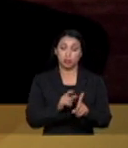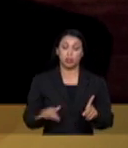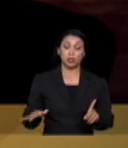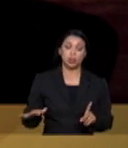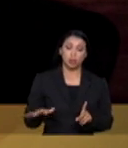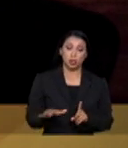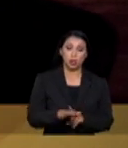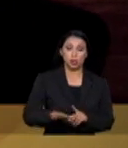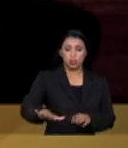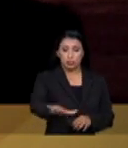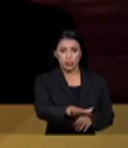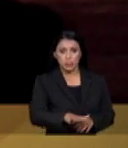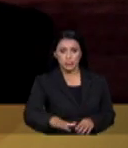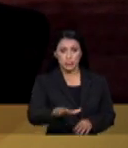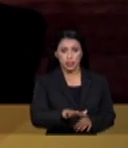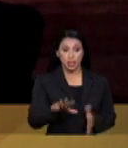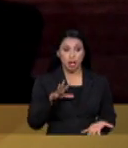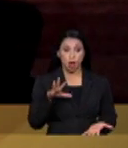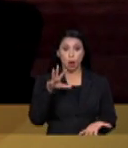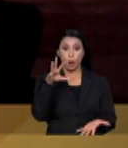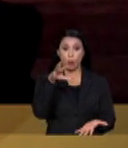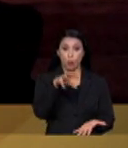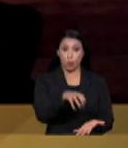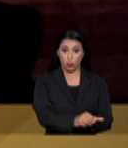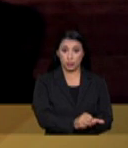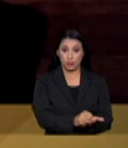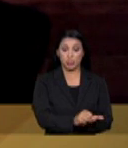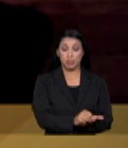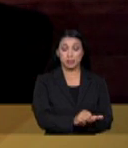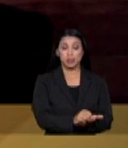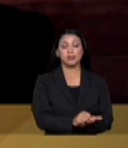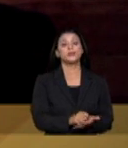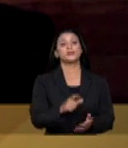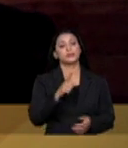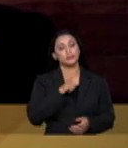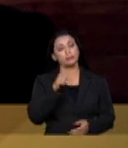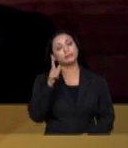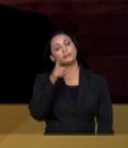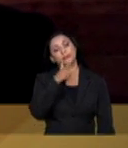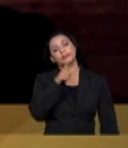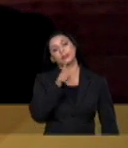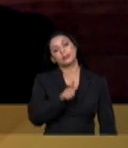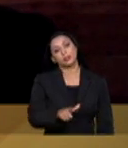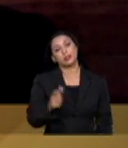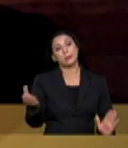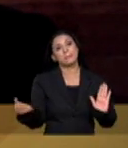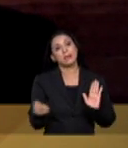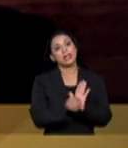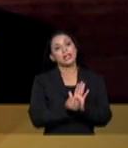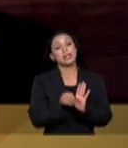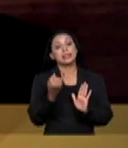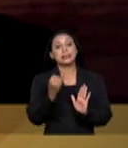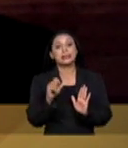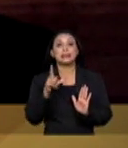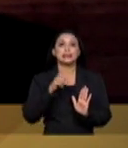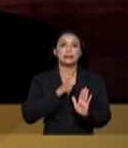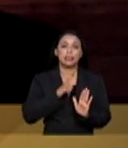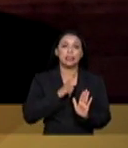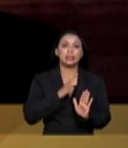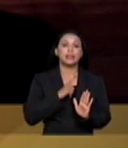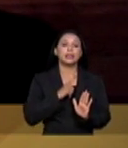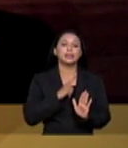sociológicas e ambientais da ocupação consiga conseguir a demarcar-se ao não o